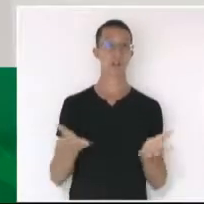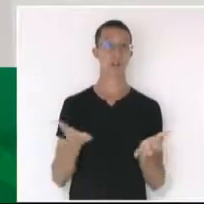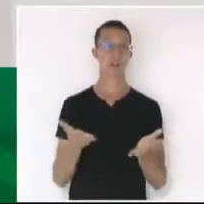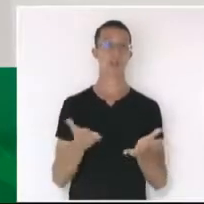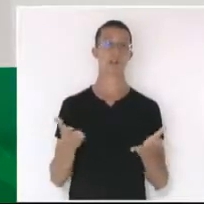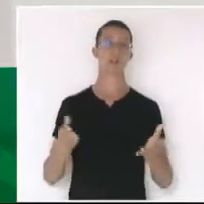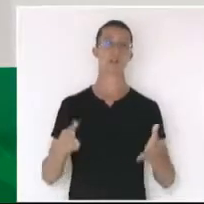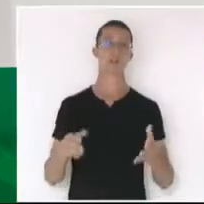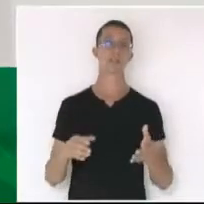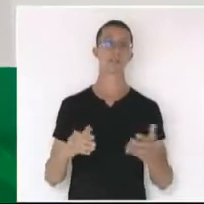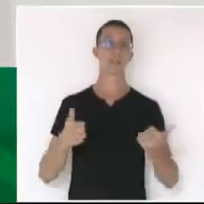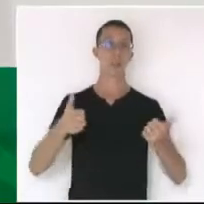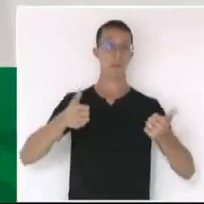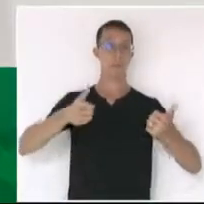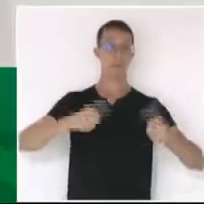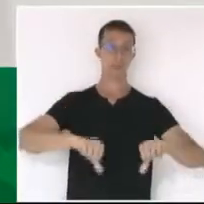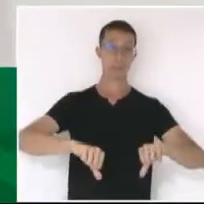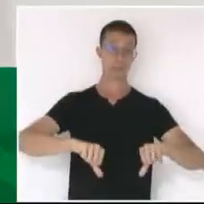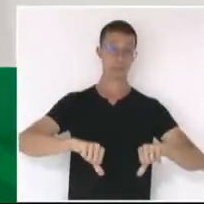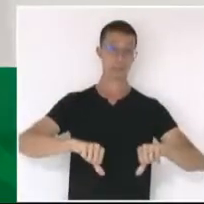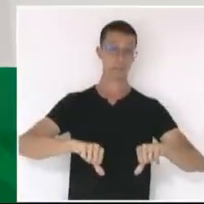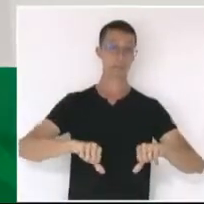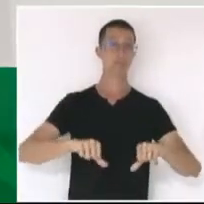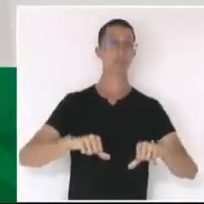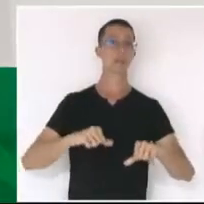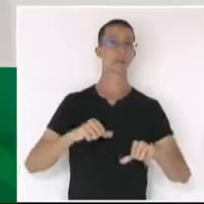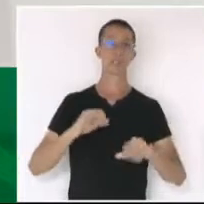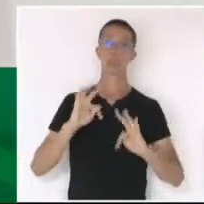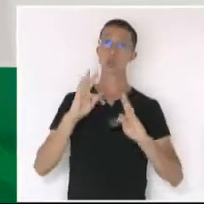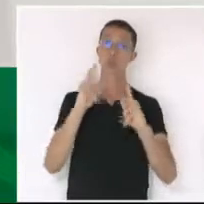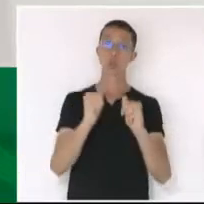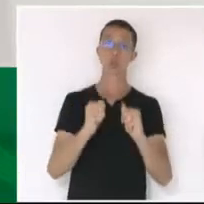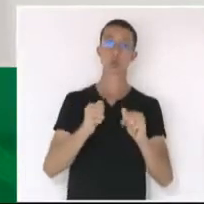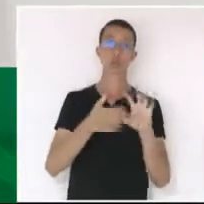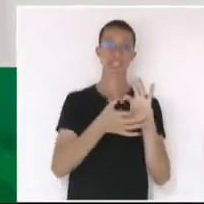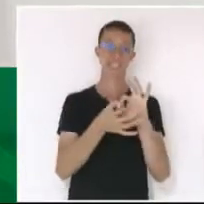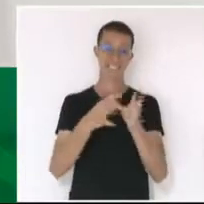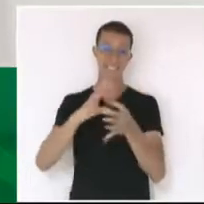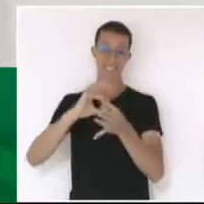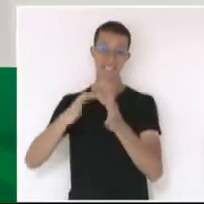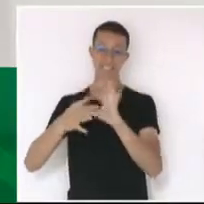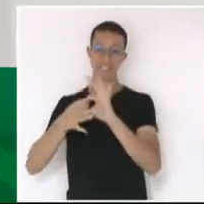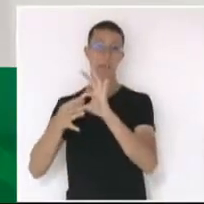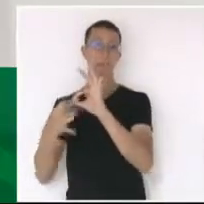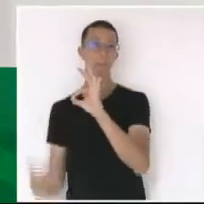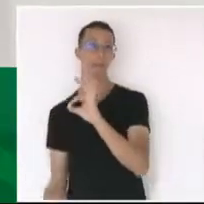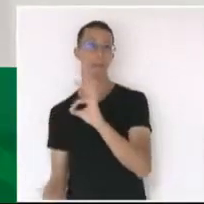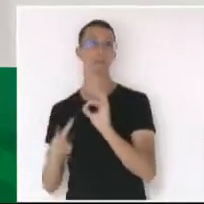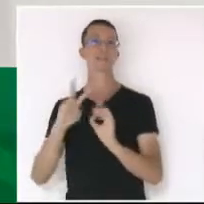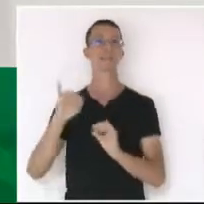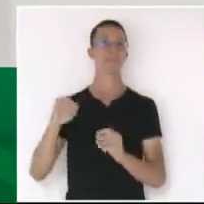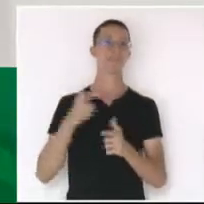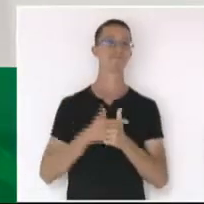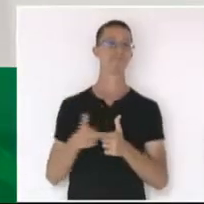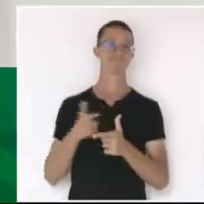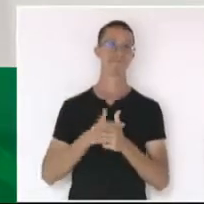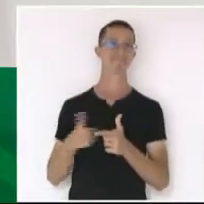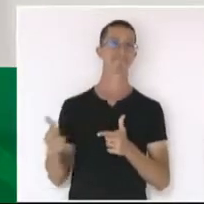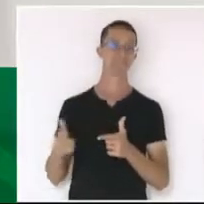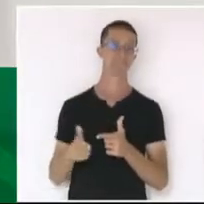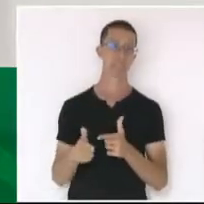a cadeia produtiva que é muito grande vai sofrer para que está alinhado agronegócio uma série